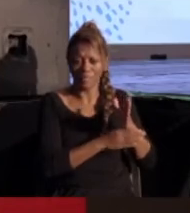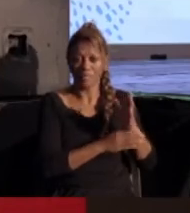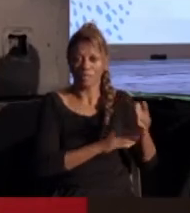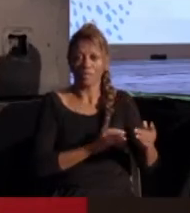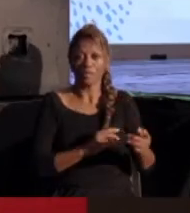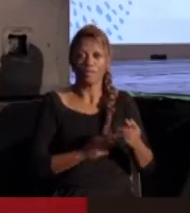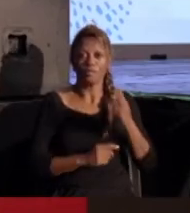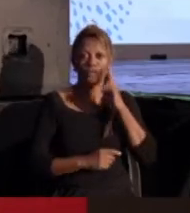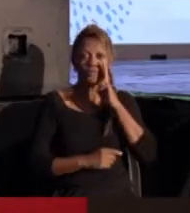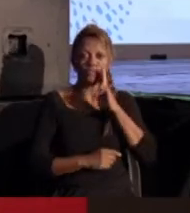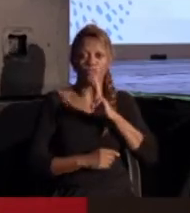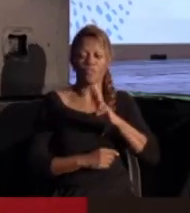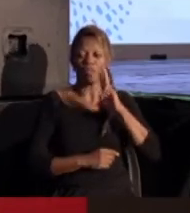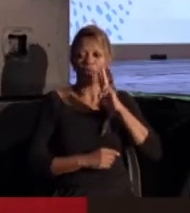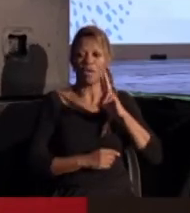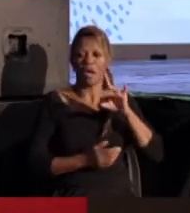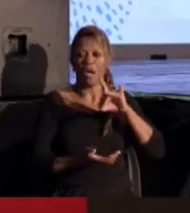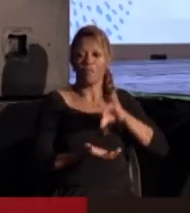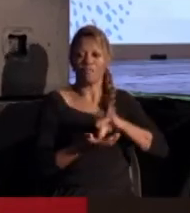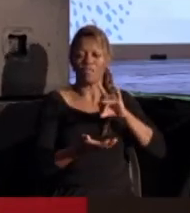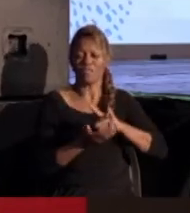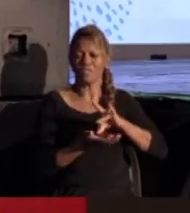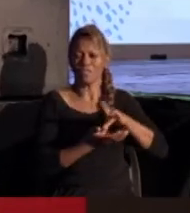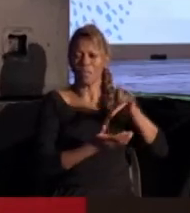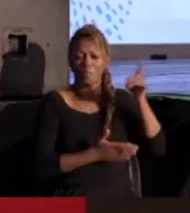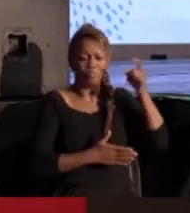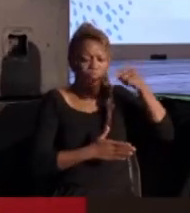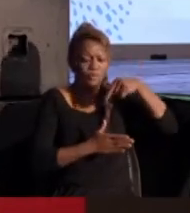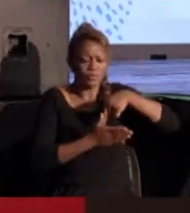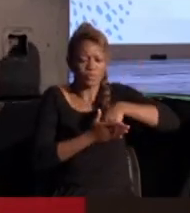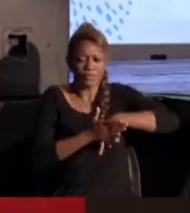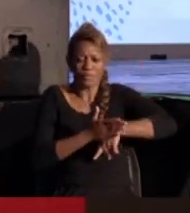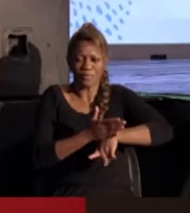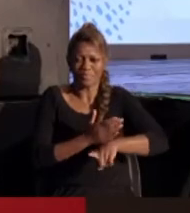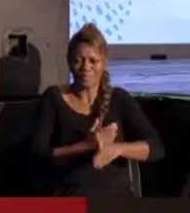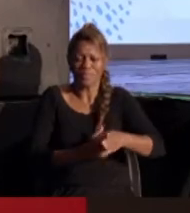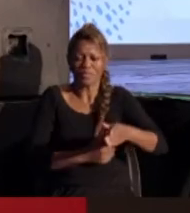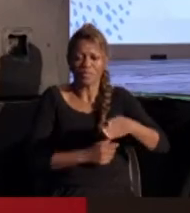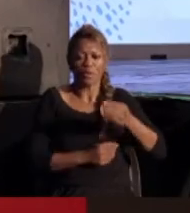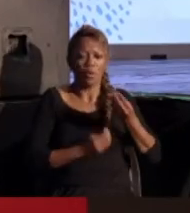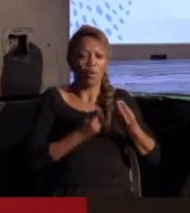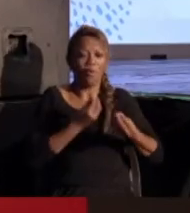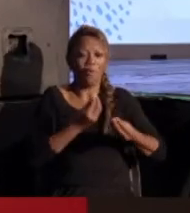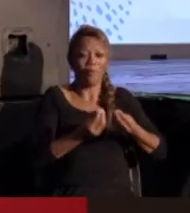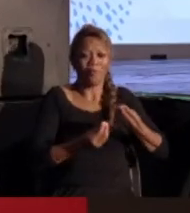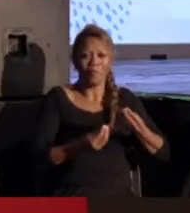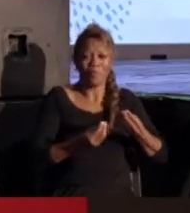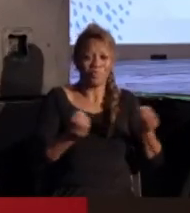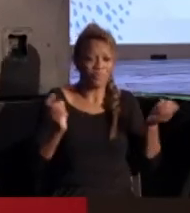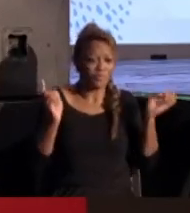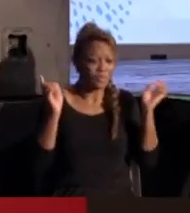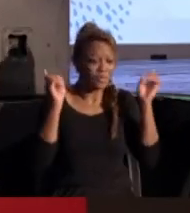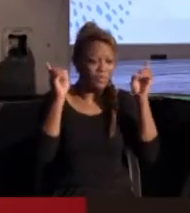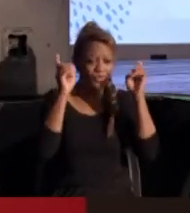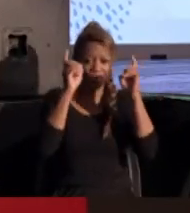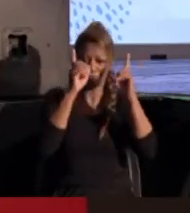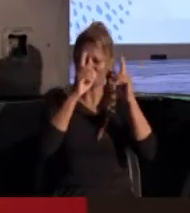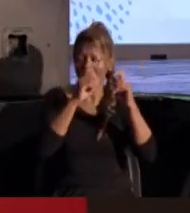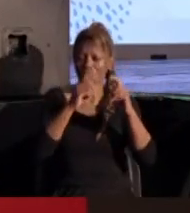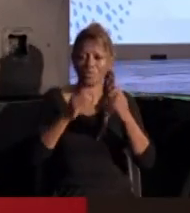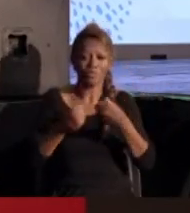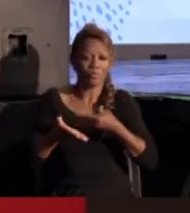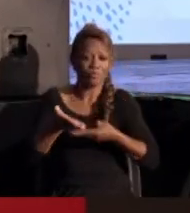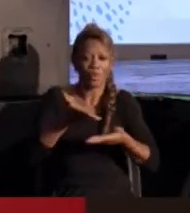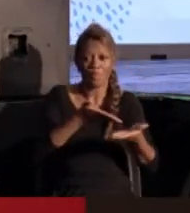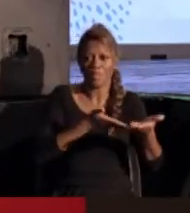encontrar a realidade africana, mergulhar na realidade africana, alguém que não tinha nenhuma vinculação,